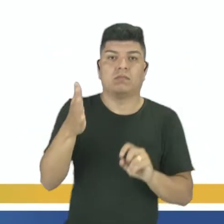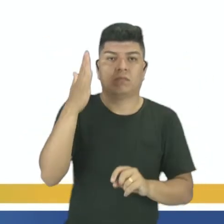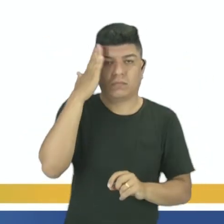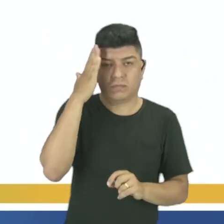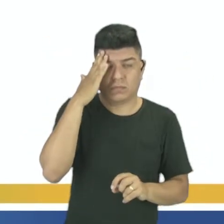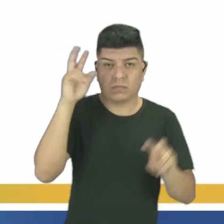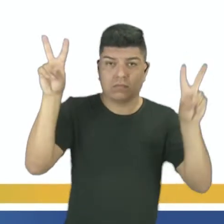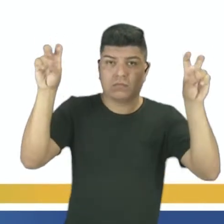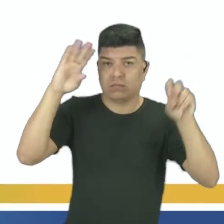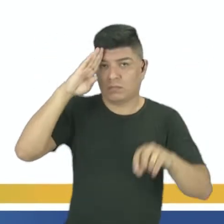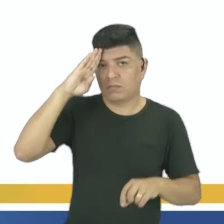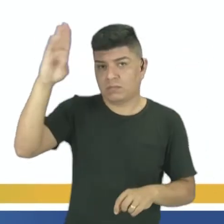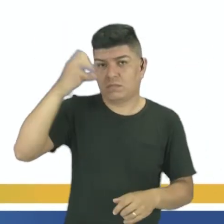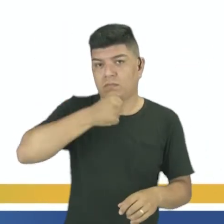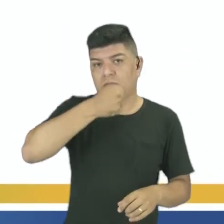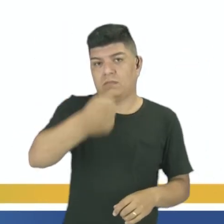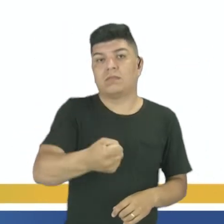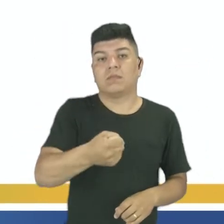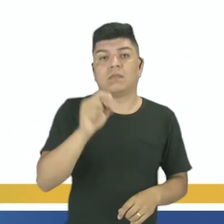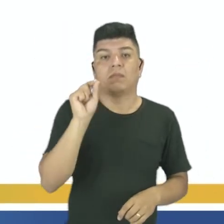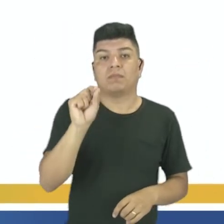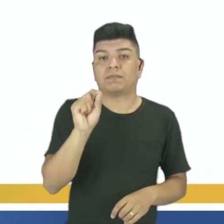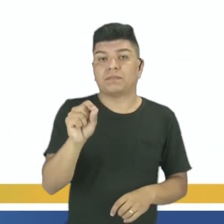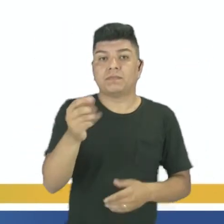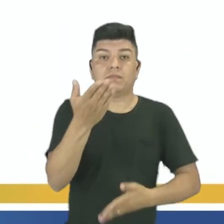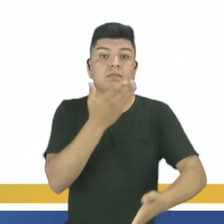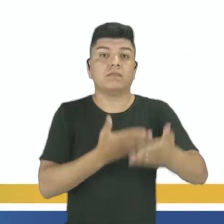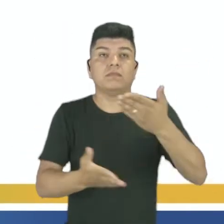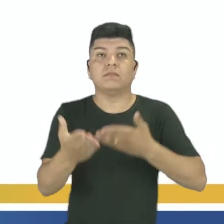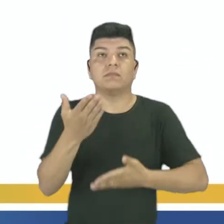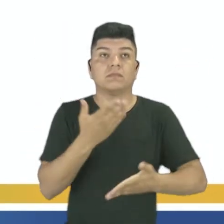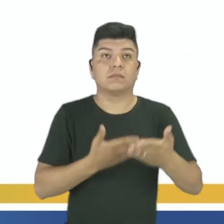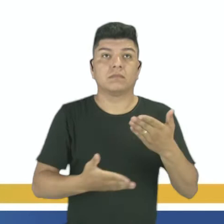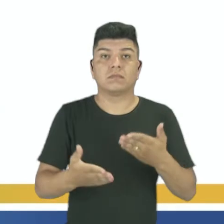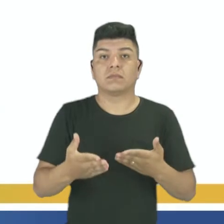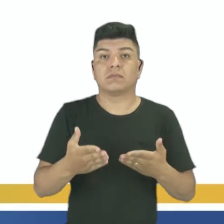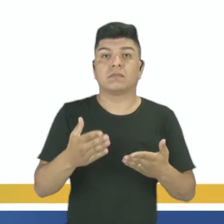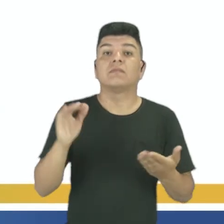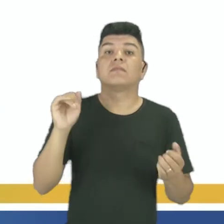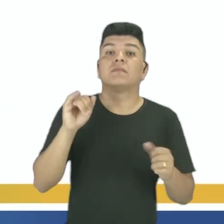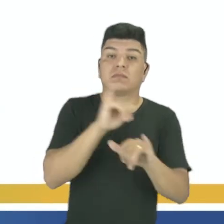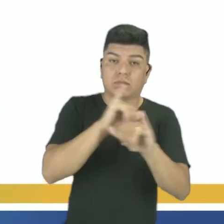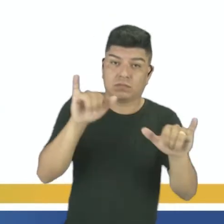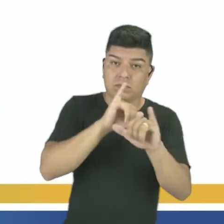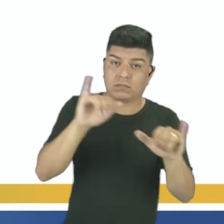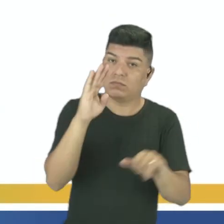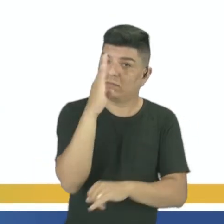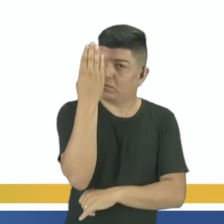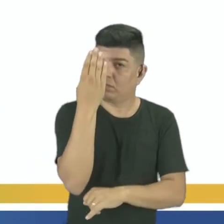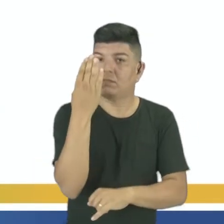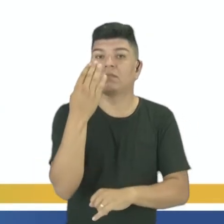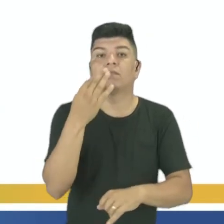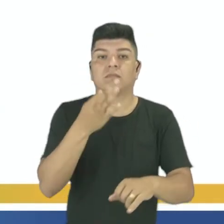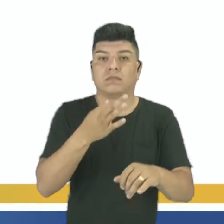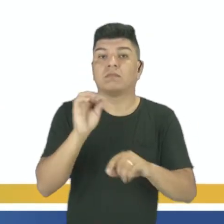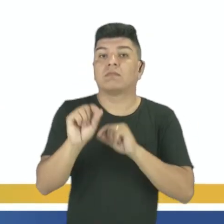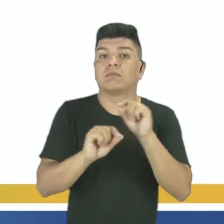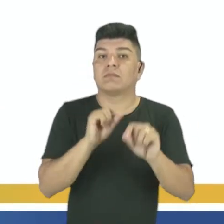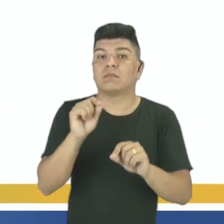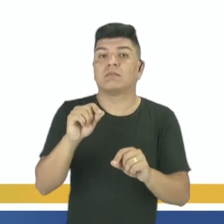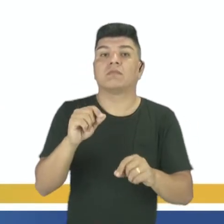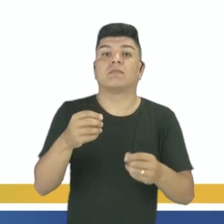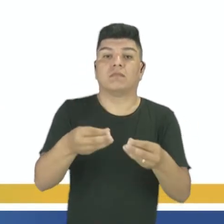o tema principal da reportagem, que é a disseminação de notícias falsas nas redes sociais e as suas